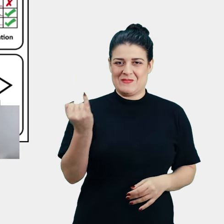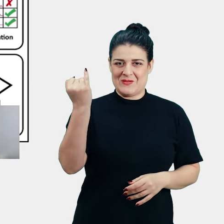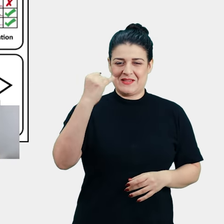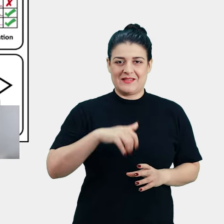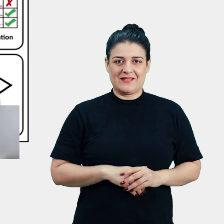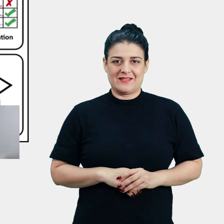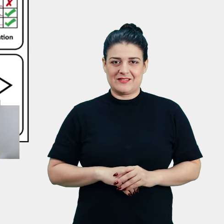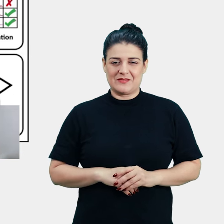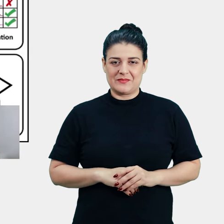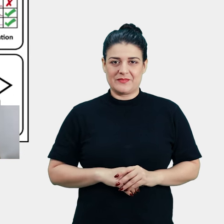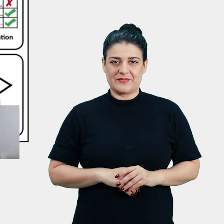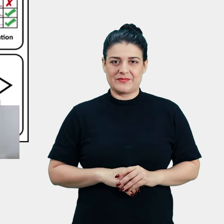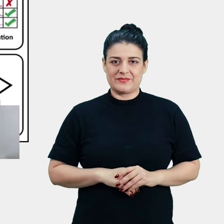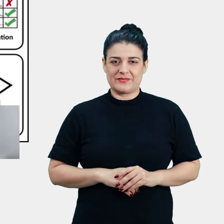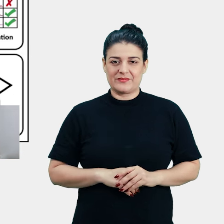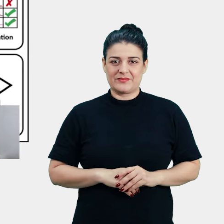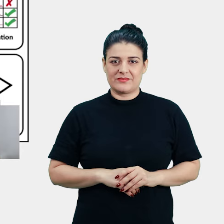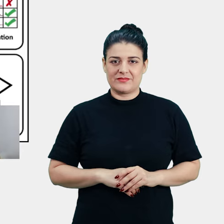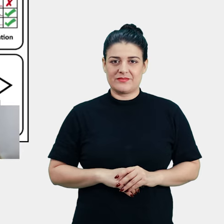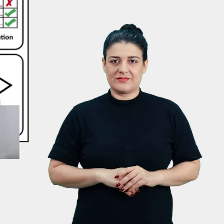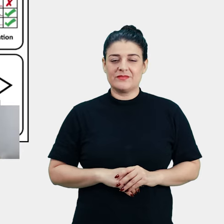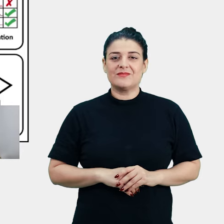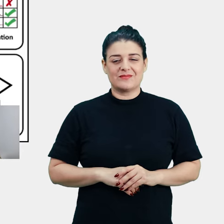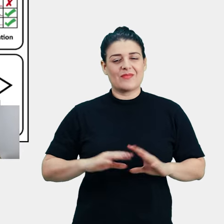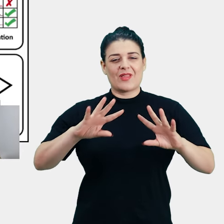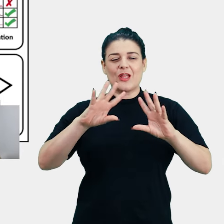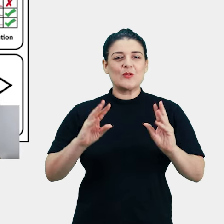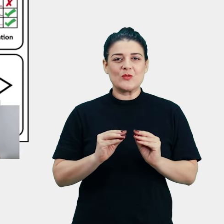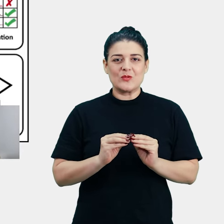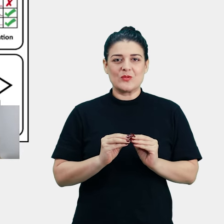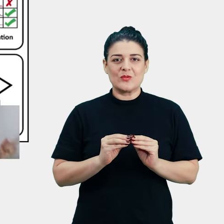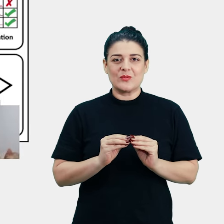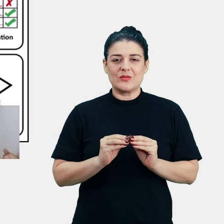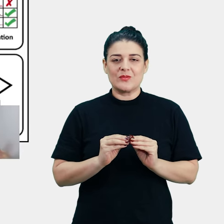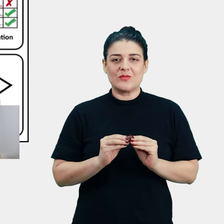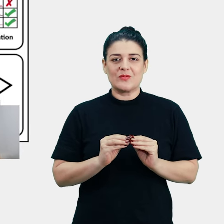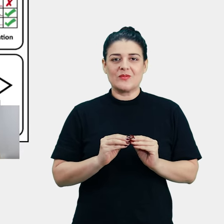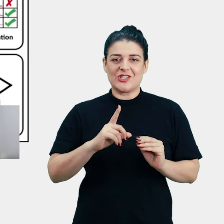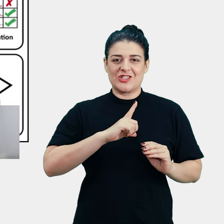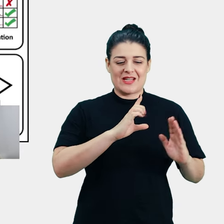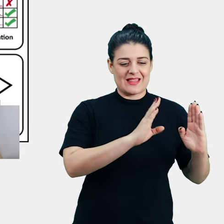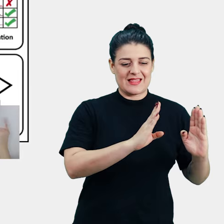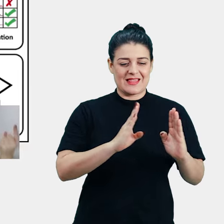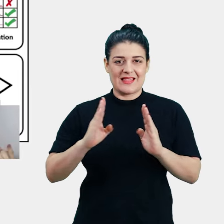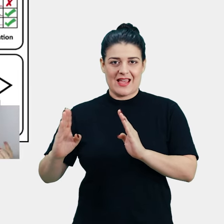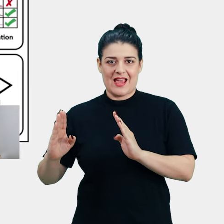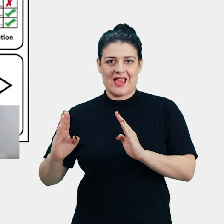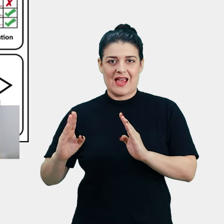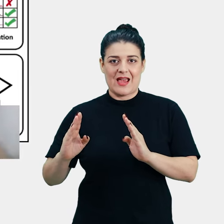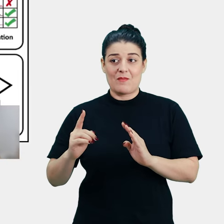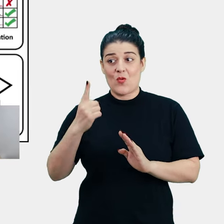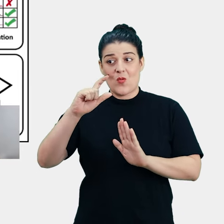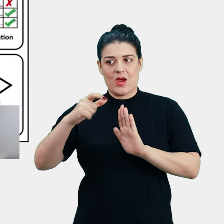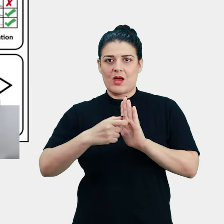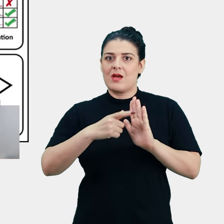importantes da nossa amostra, tá? Então, aqui só um resumo das etapas de processamento de um software, mas